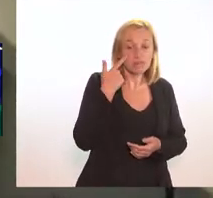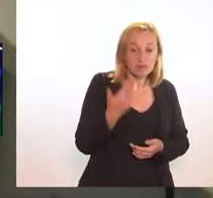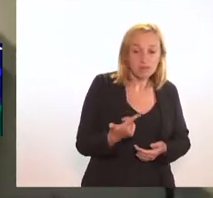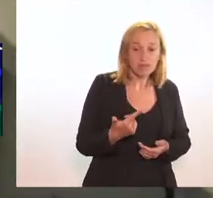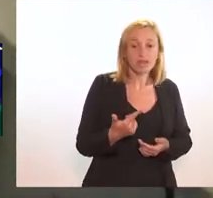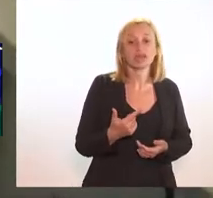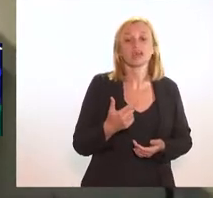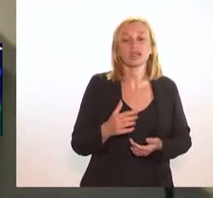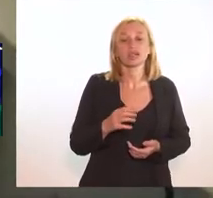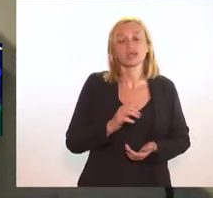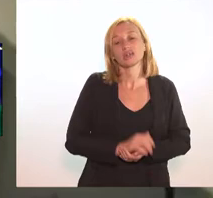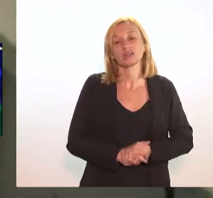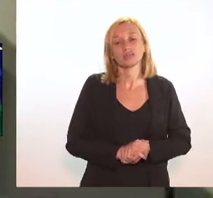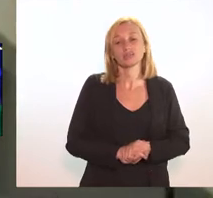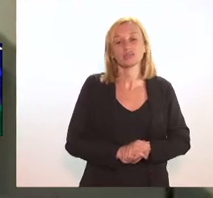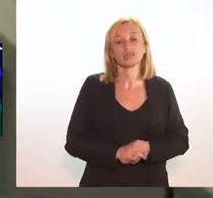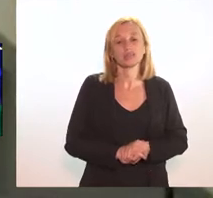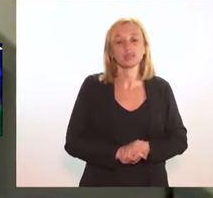concorrência, etc, etc.